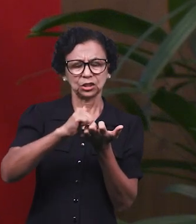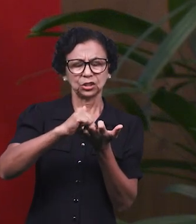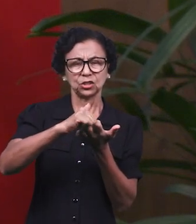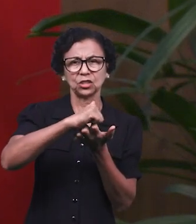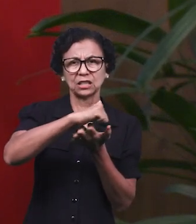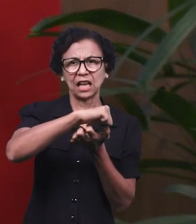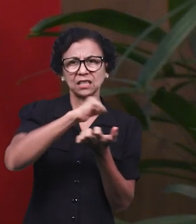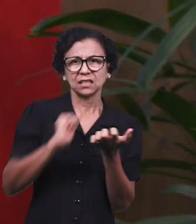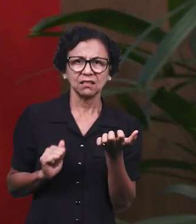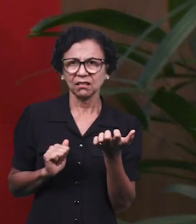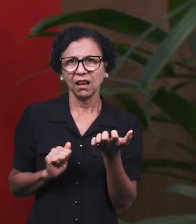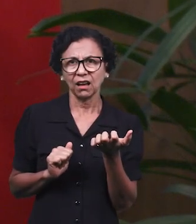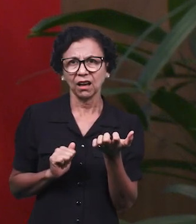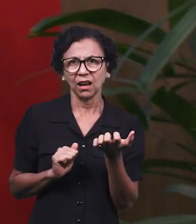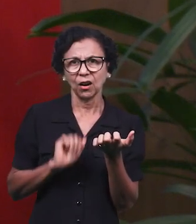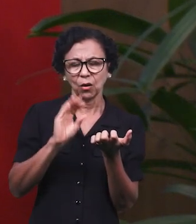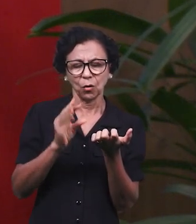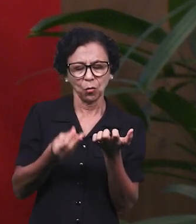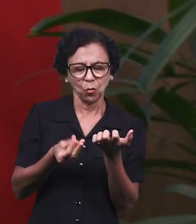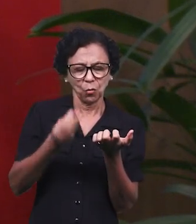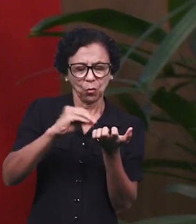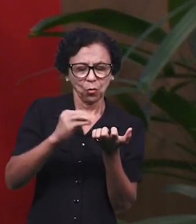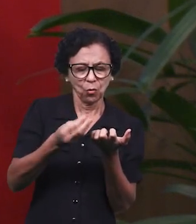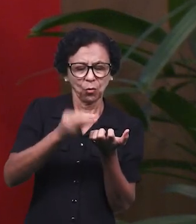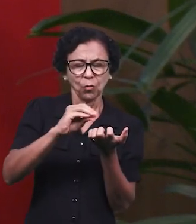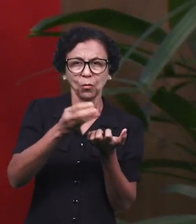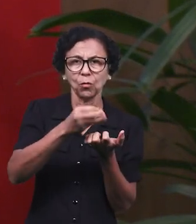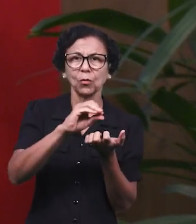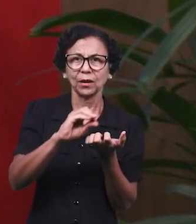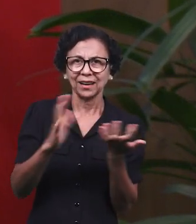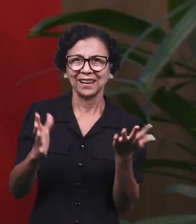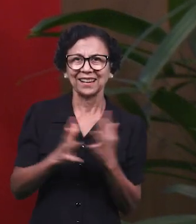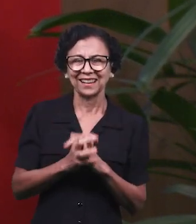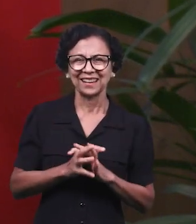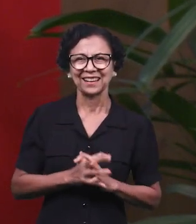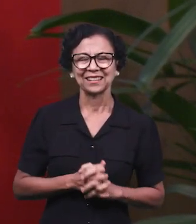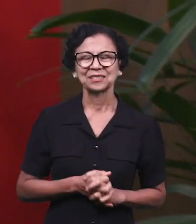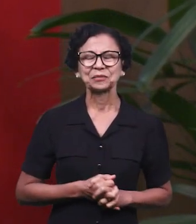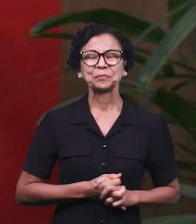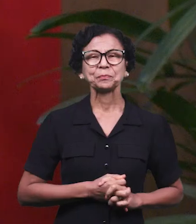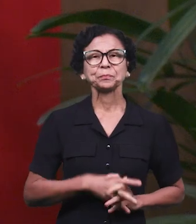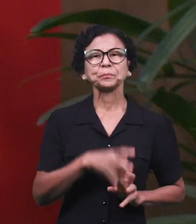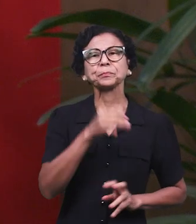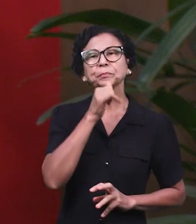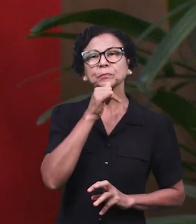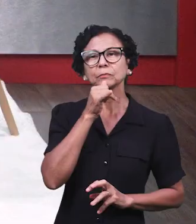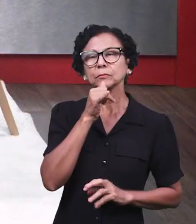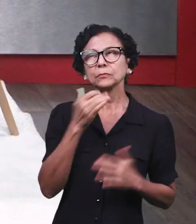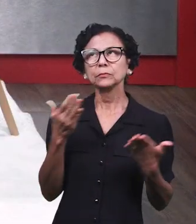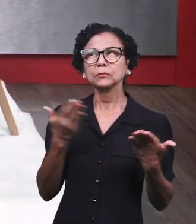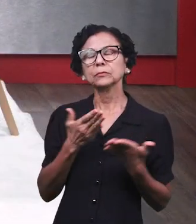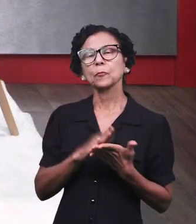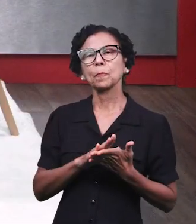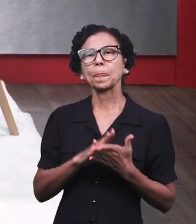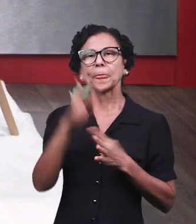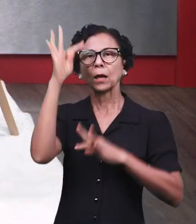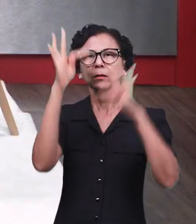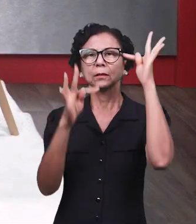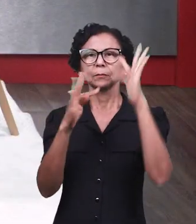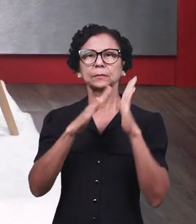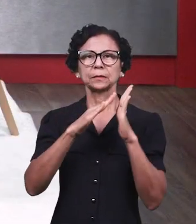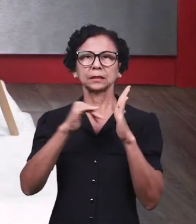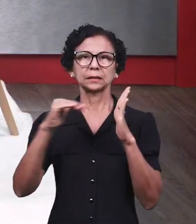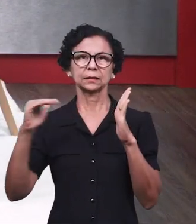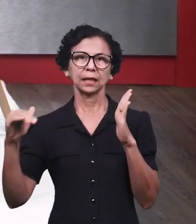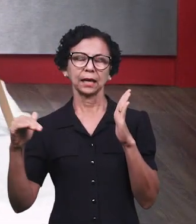que precisa de uma atenção maior, de mais acréscimo. É por isso que eu gosto tanto da resina. Então, por exemplo, se eu hoje quiser